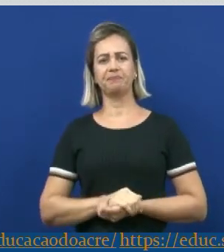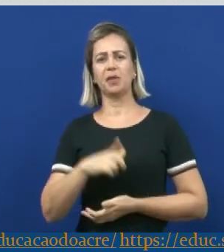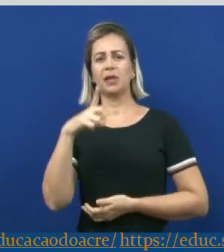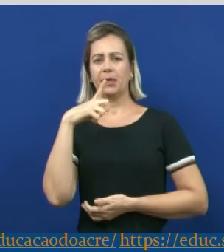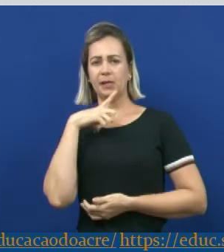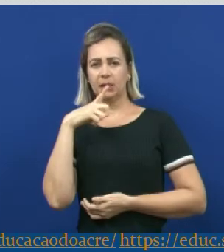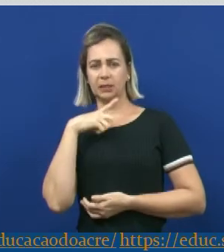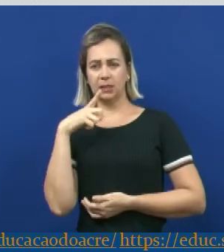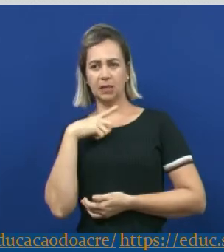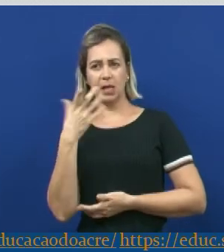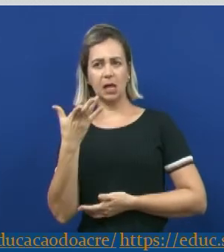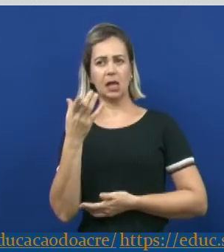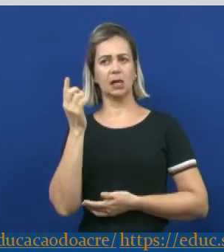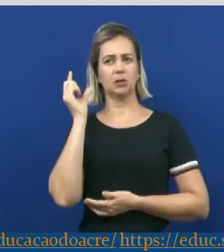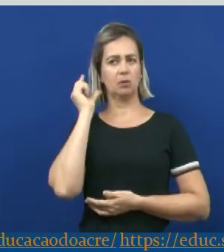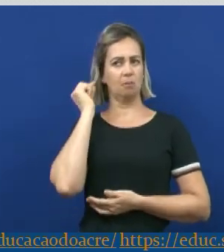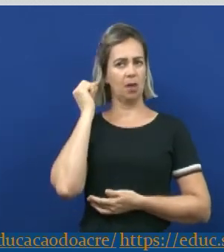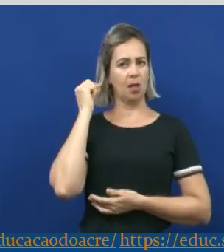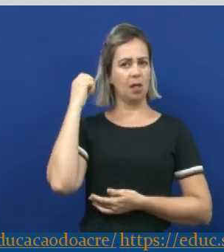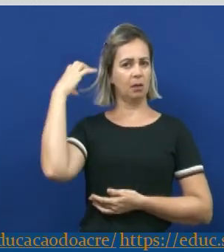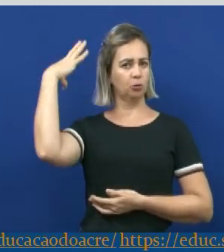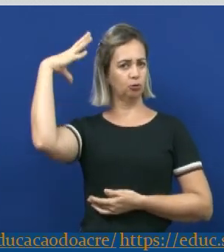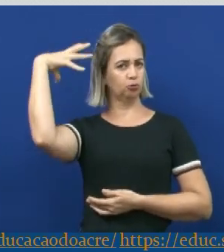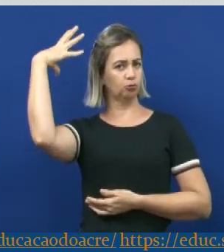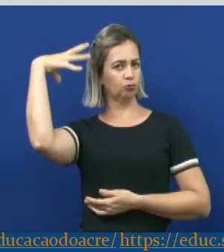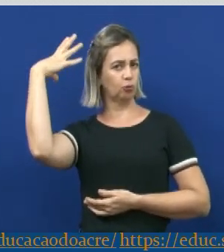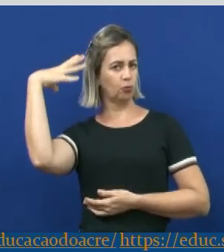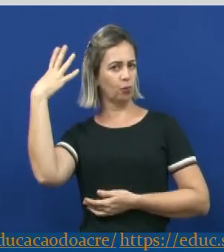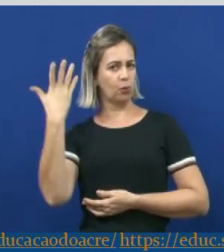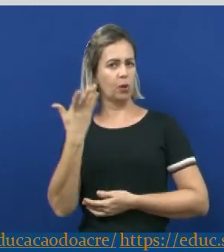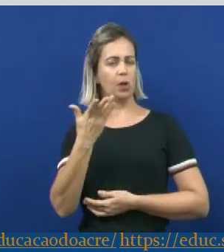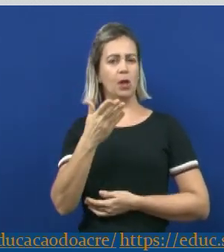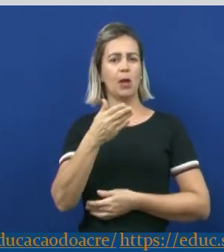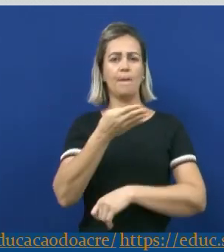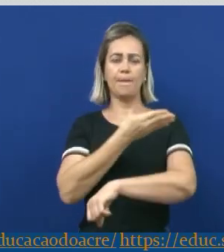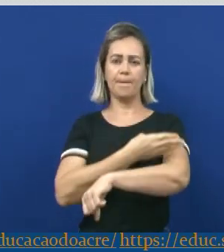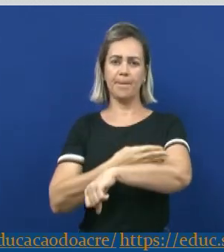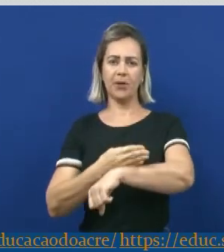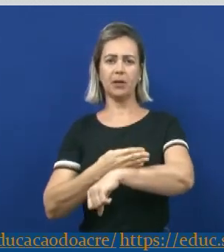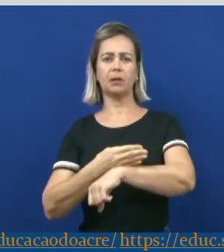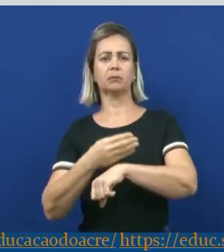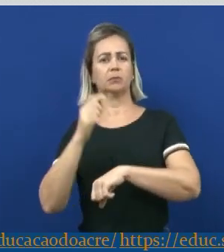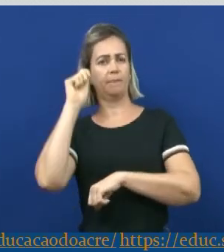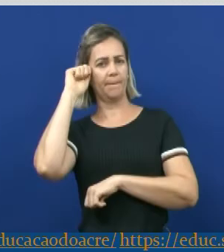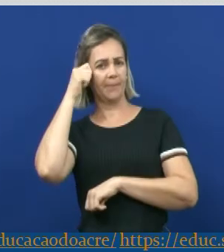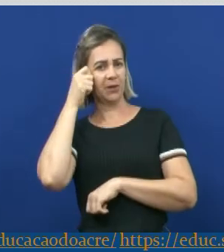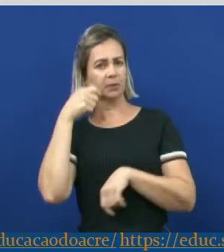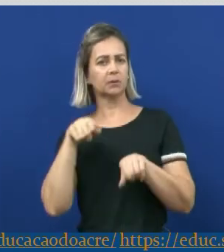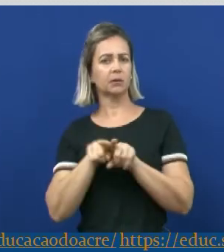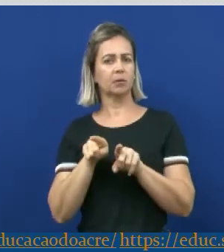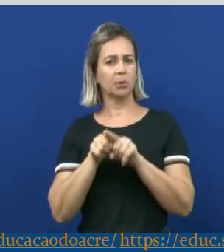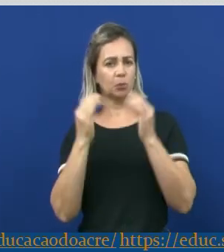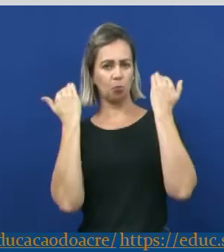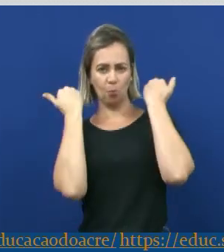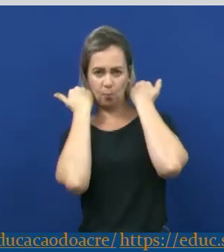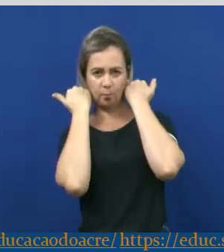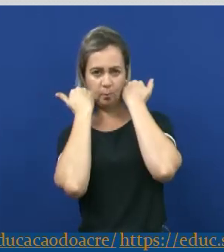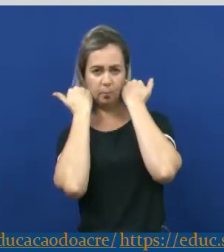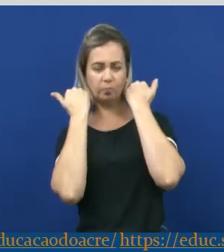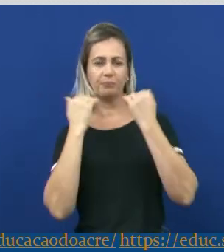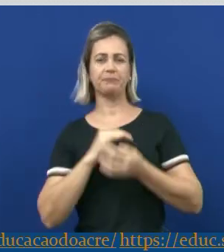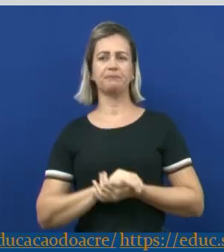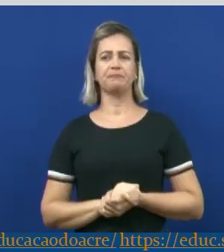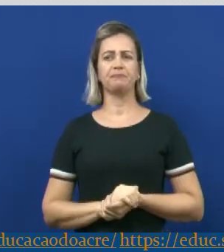los pelos canosos, como vimos aí, ó, que são o que? Grisalhos e cortos, são pelos cortos. E